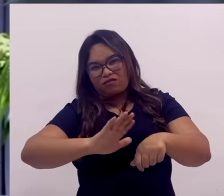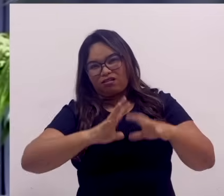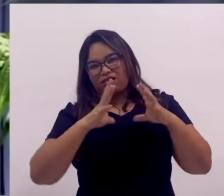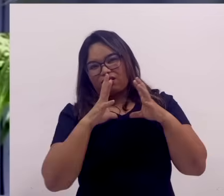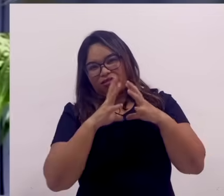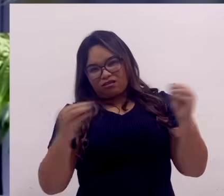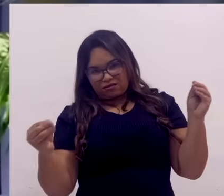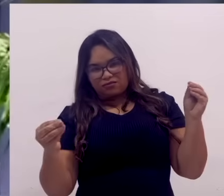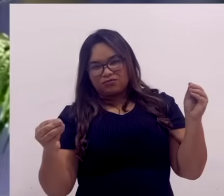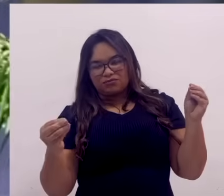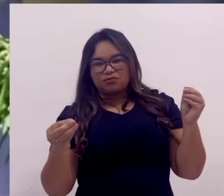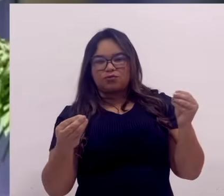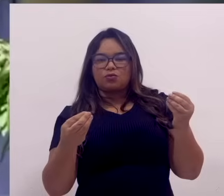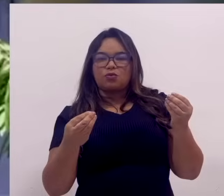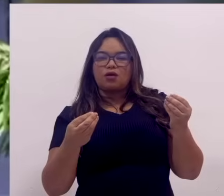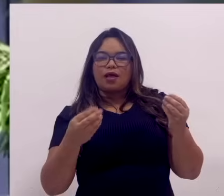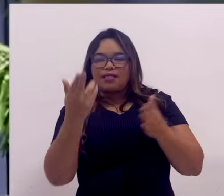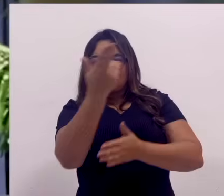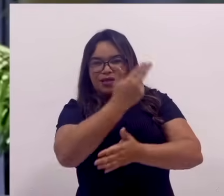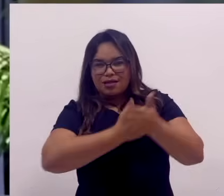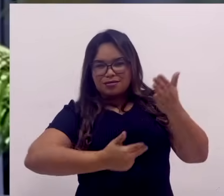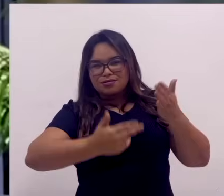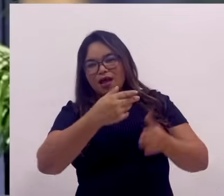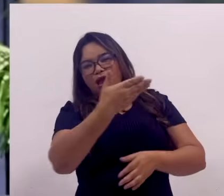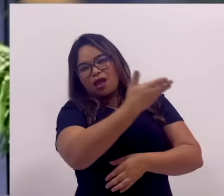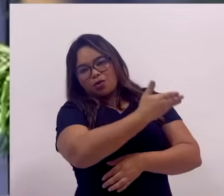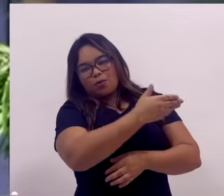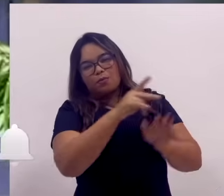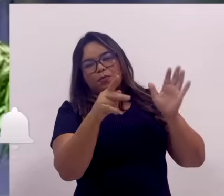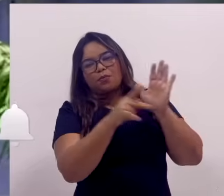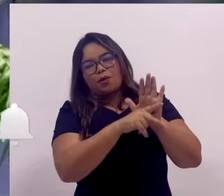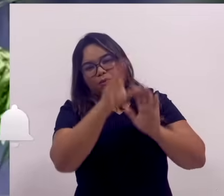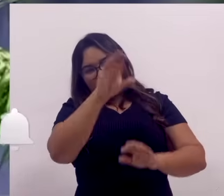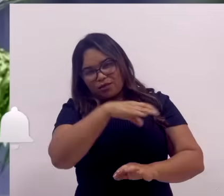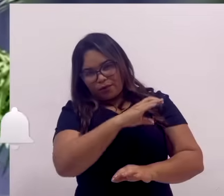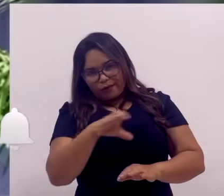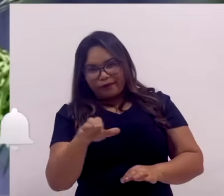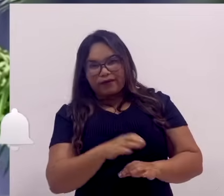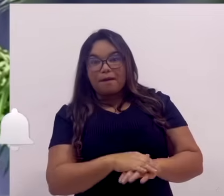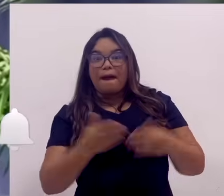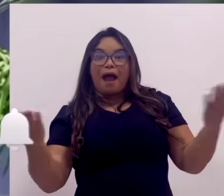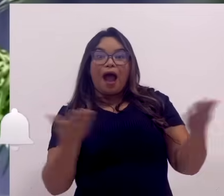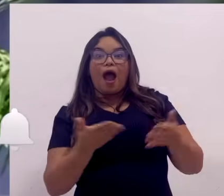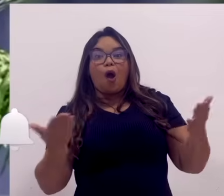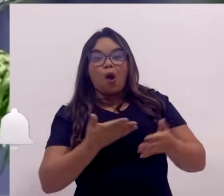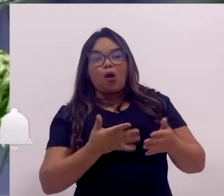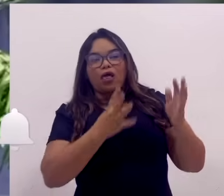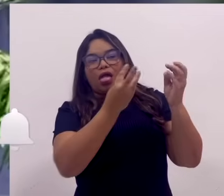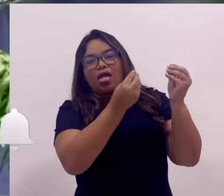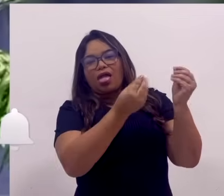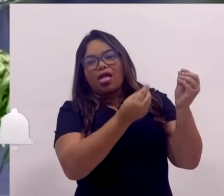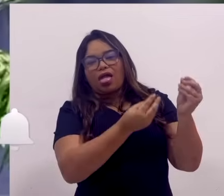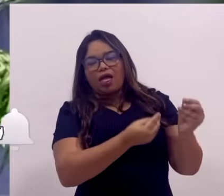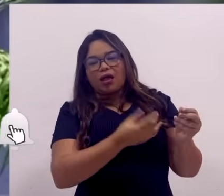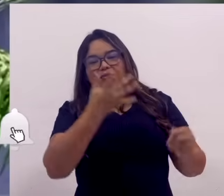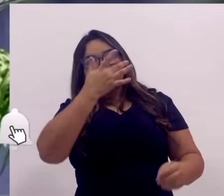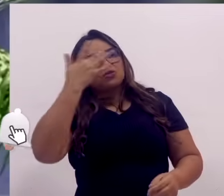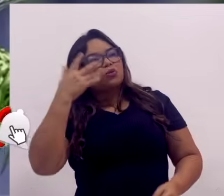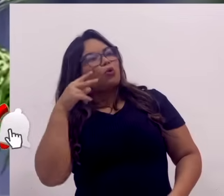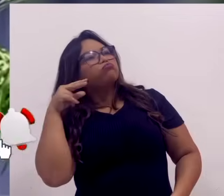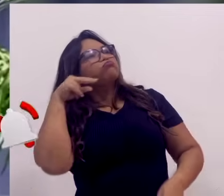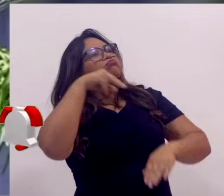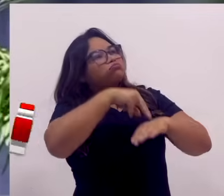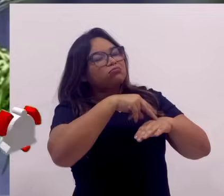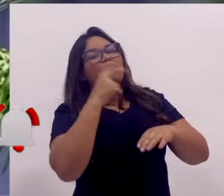E agora, com o passar do tempo, a tinta branca está desvanecendo, assim que quando alguém entra na igreja, vê os relevos